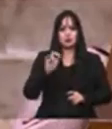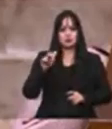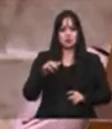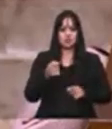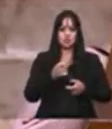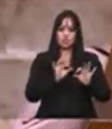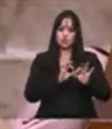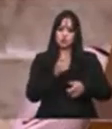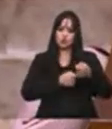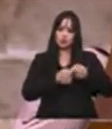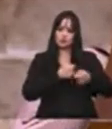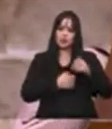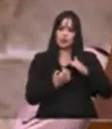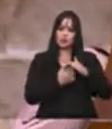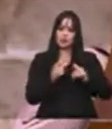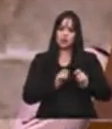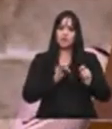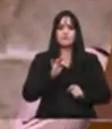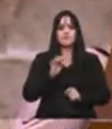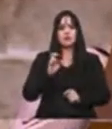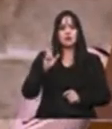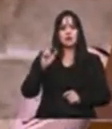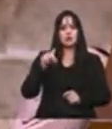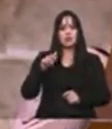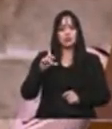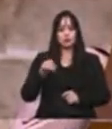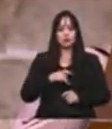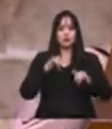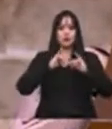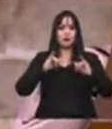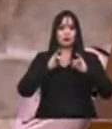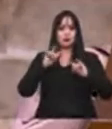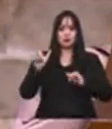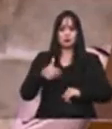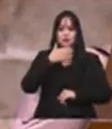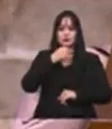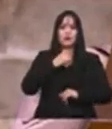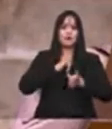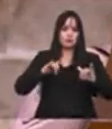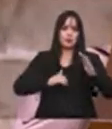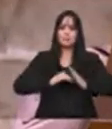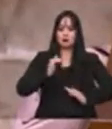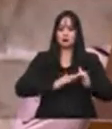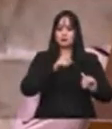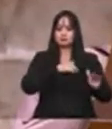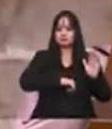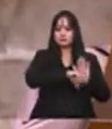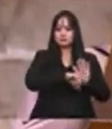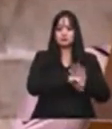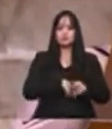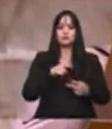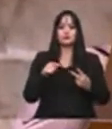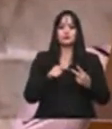Negócios, empresa controlada por Fernando Baiano. As declarações de Fernando Baiano confirmam a prática delitosa.